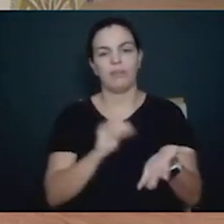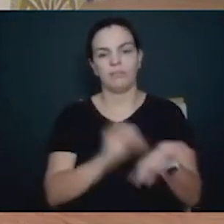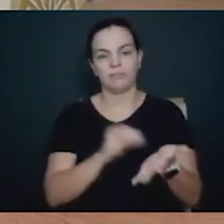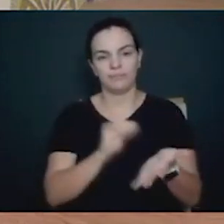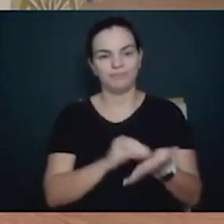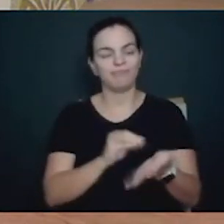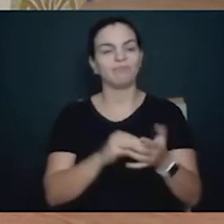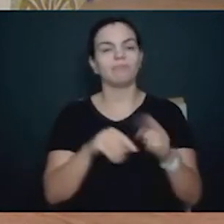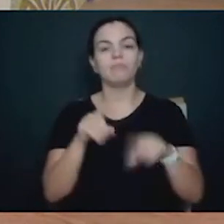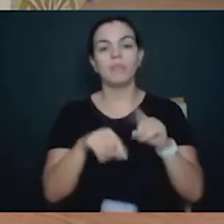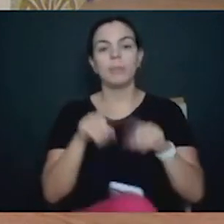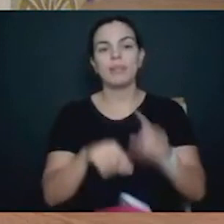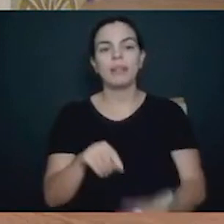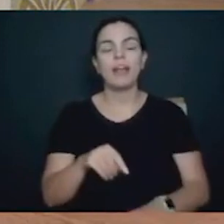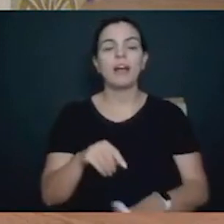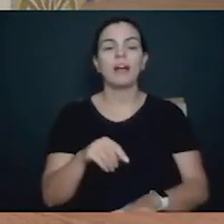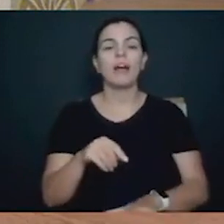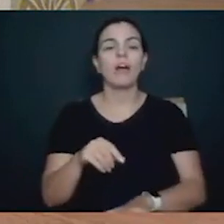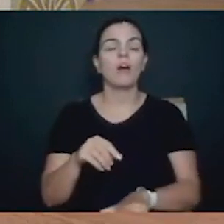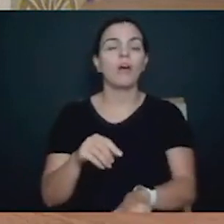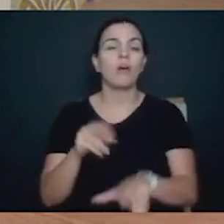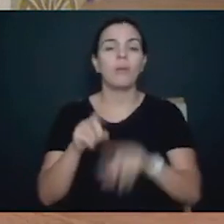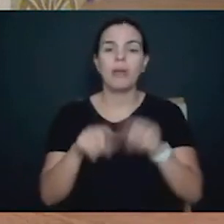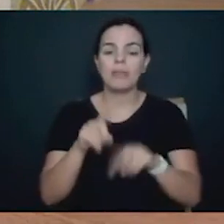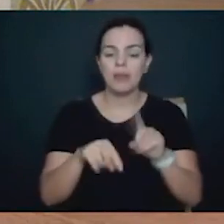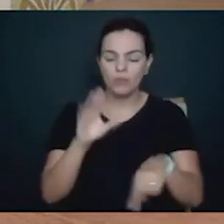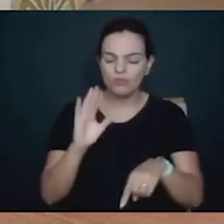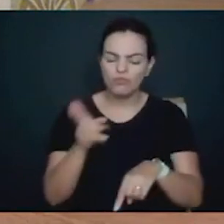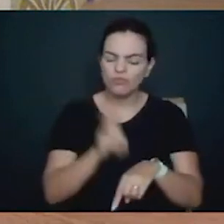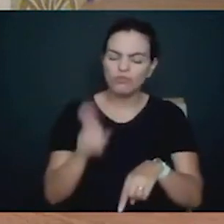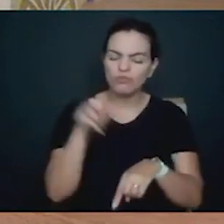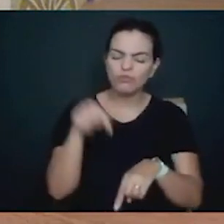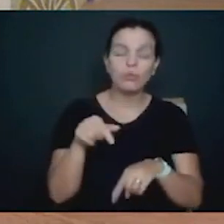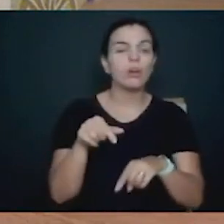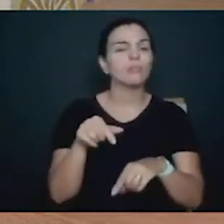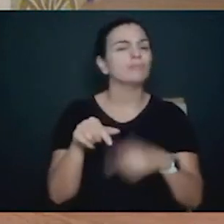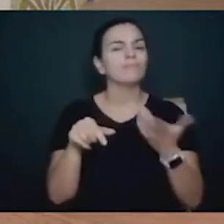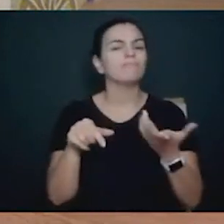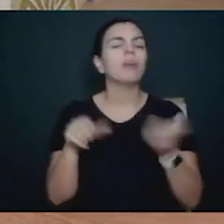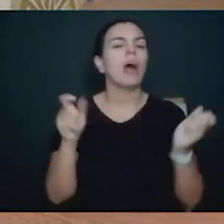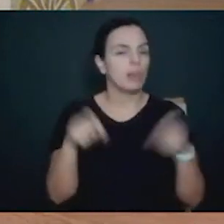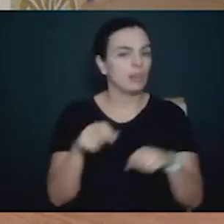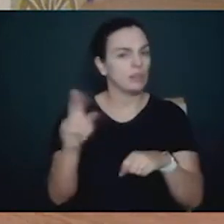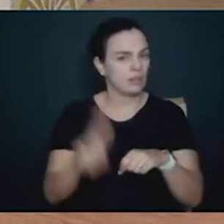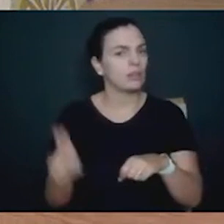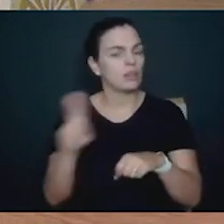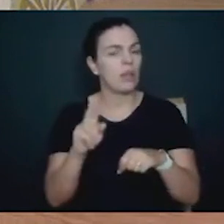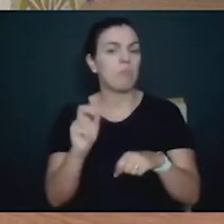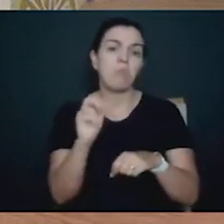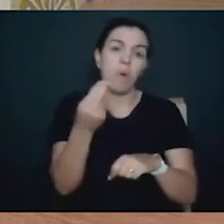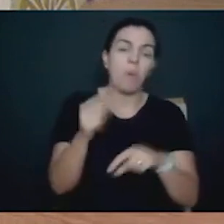novos, são de segunda mão, mas que estão em bom estado, ou então materiais novos, e que isso pode fazer a diferença para a continuidade, a